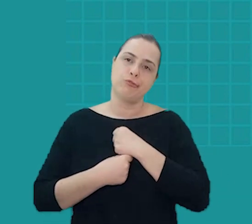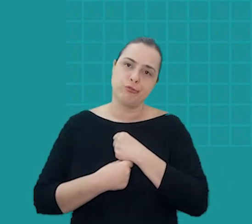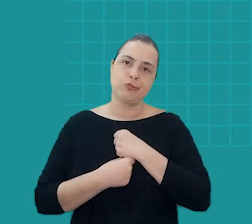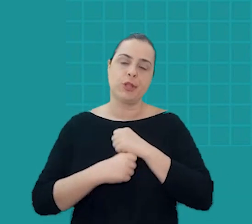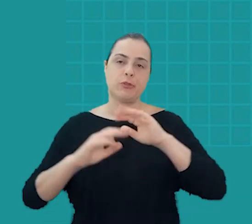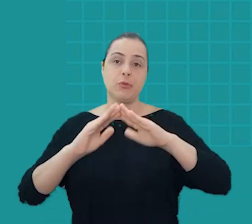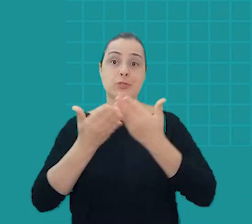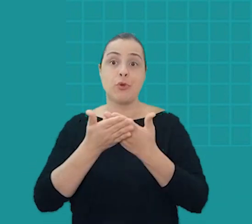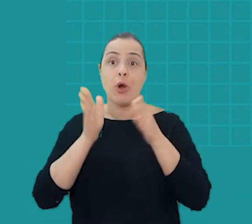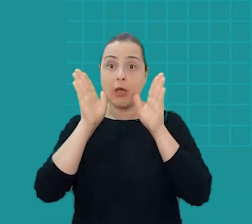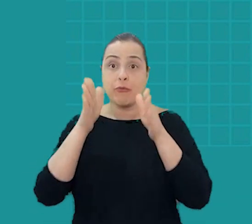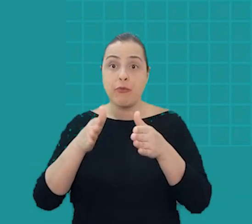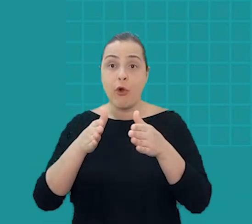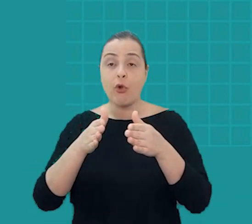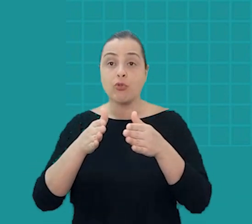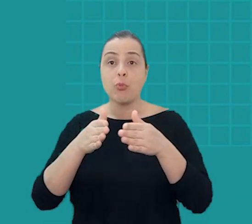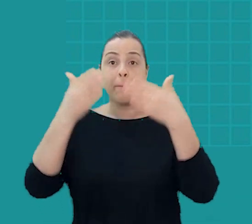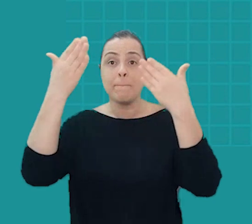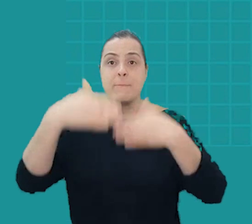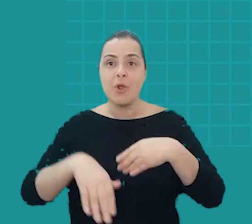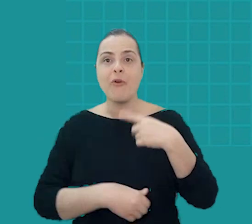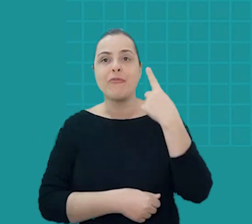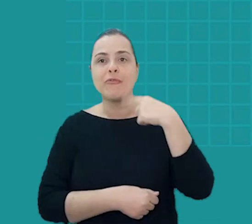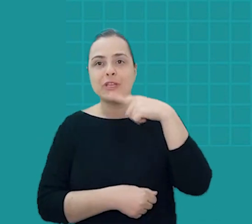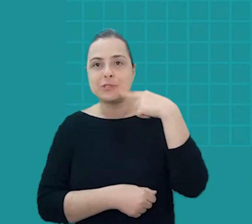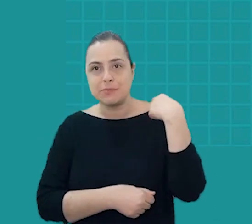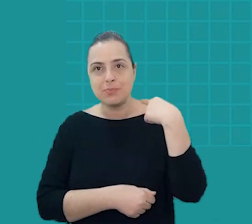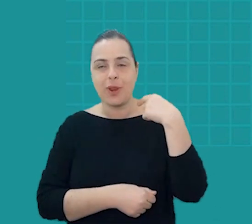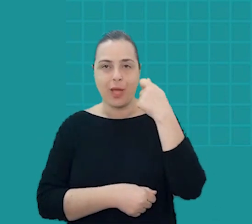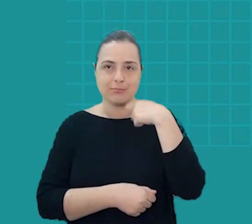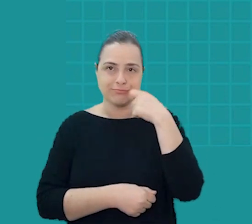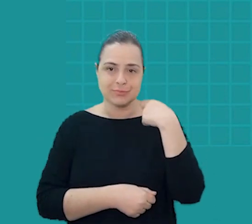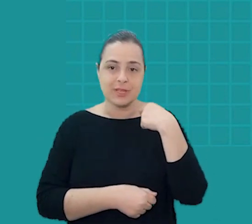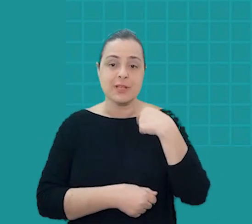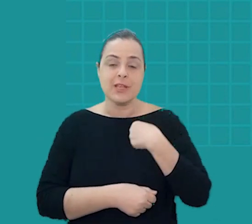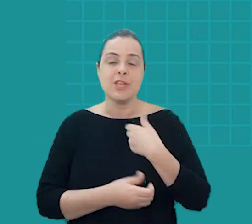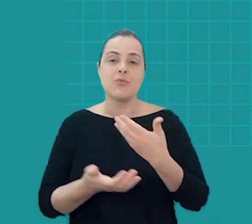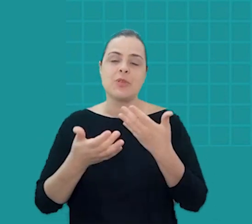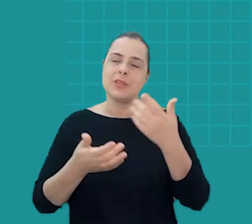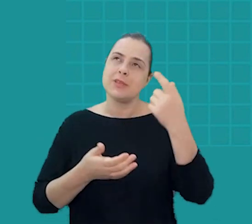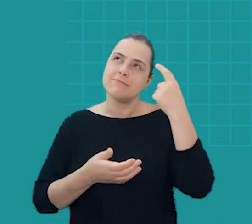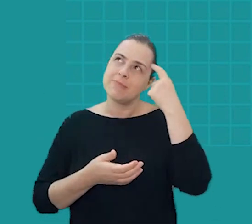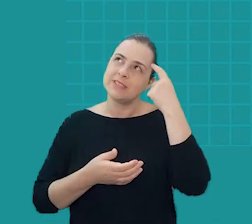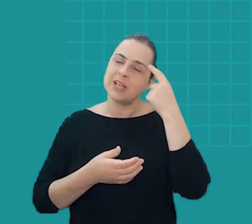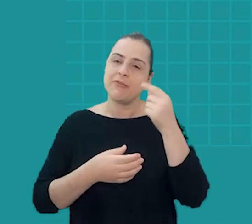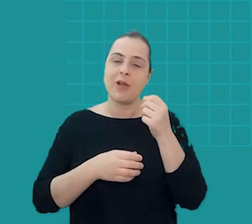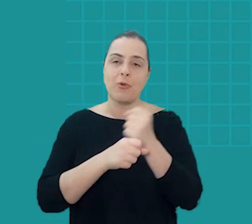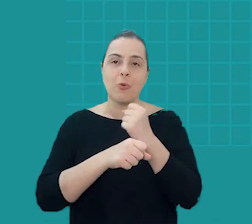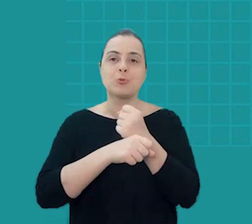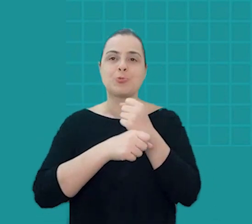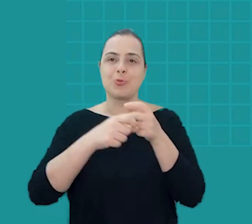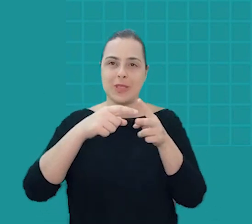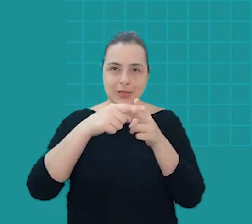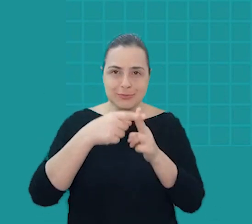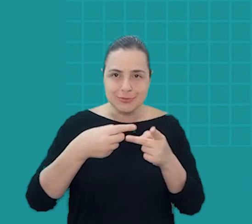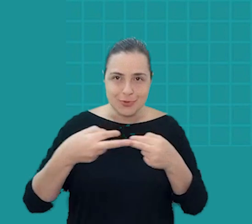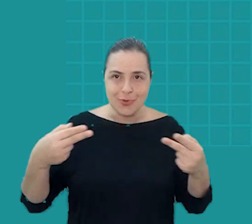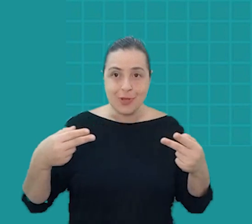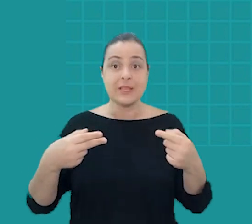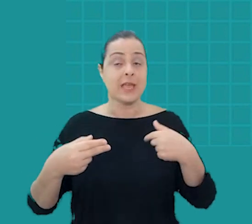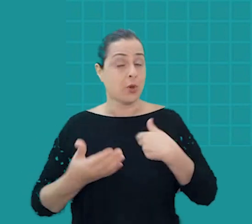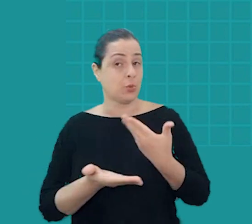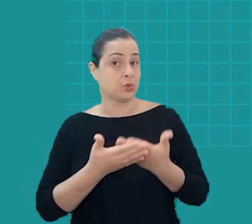fazer tudo. Então, lá tinha aula de costura, tinha aula de culinária e tal. Eu falei, opa, eu consigo fazer um pouco de tudo. Eu